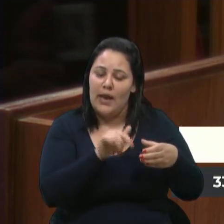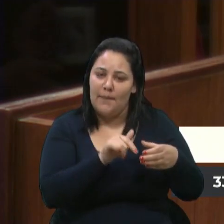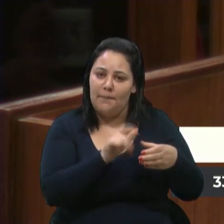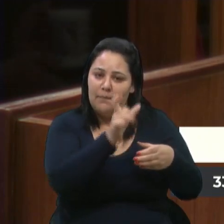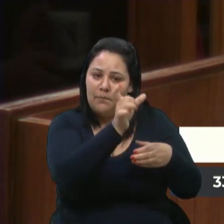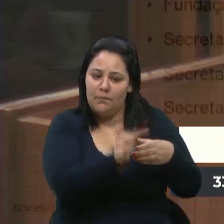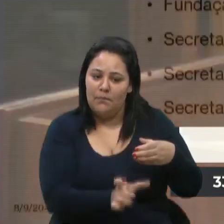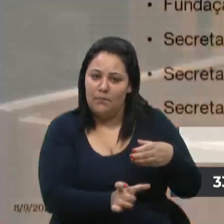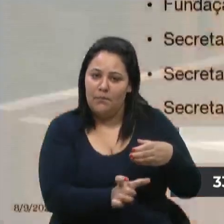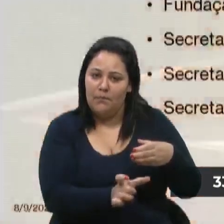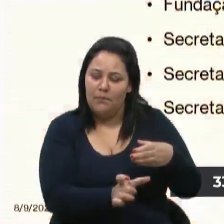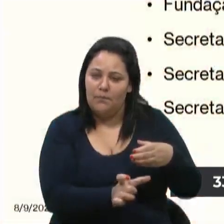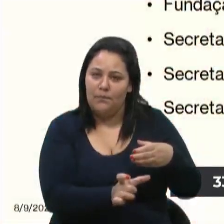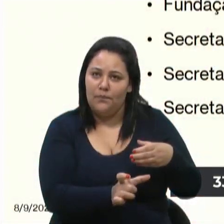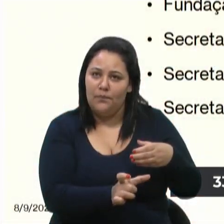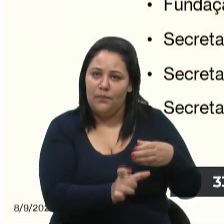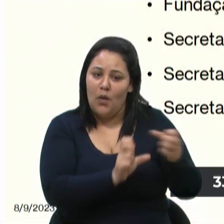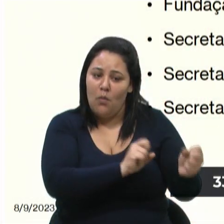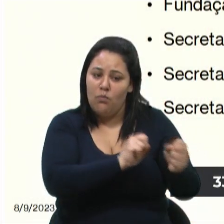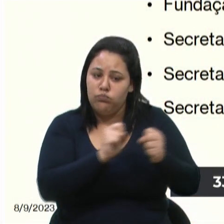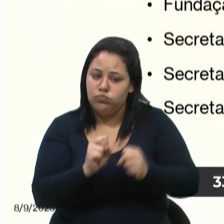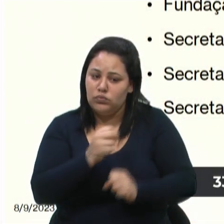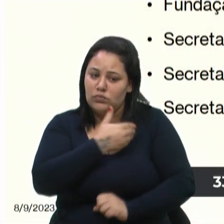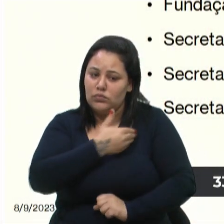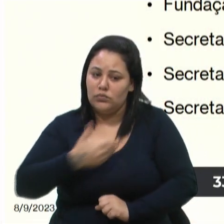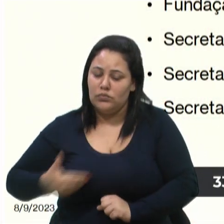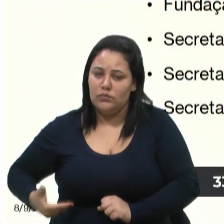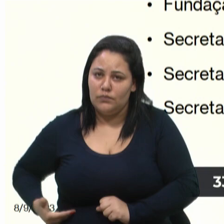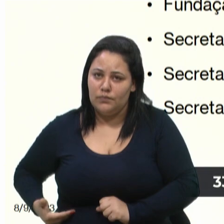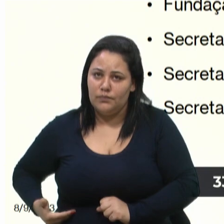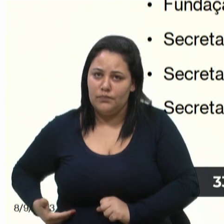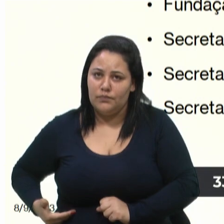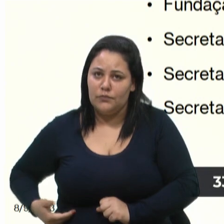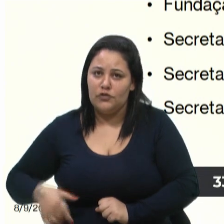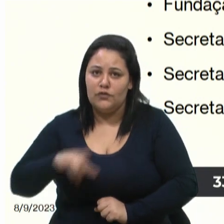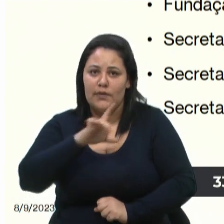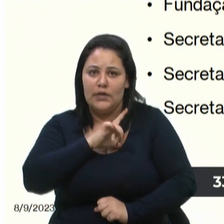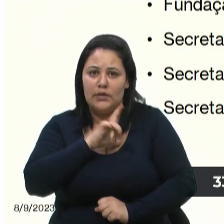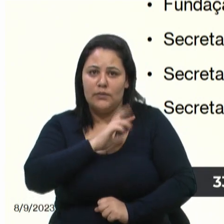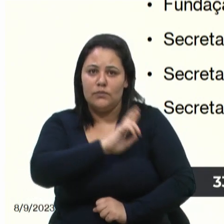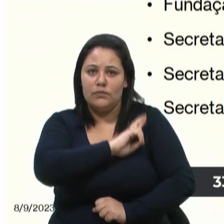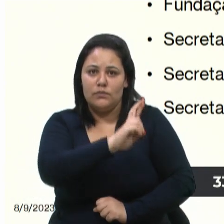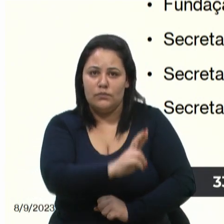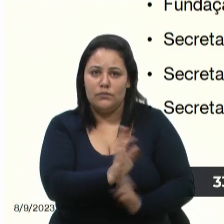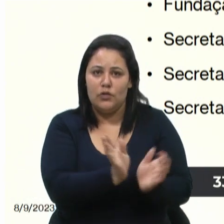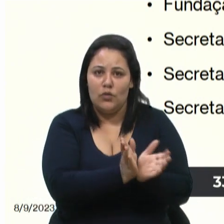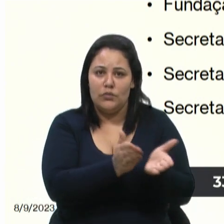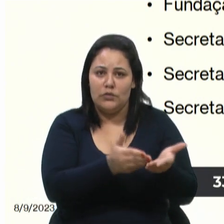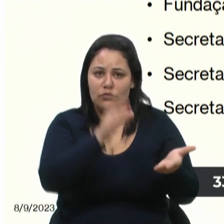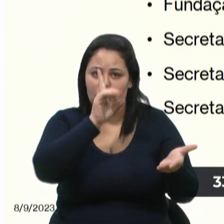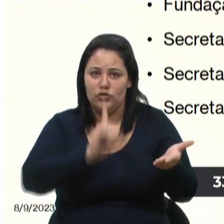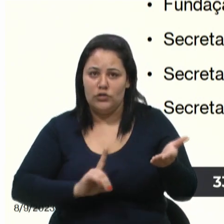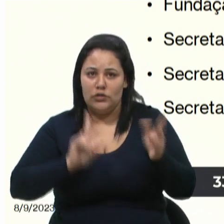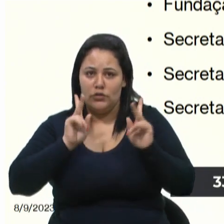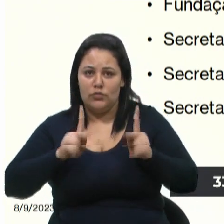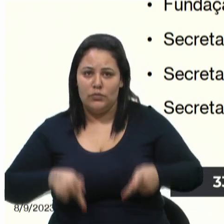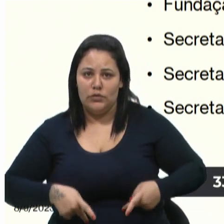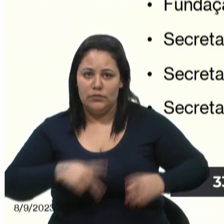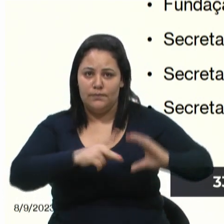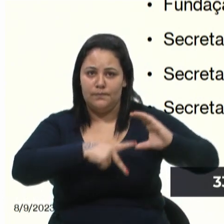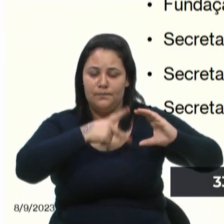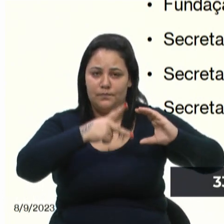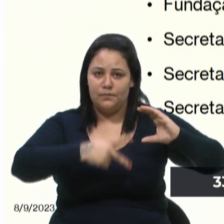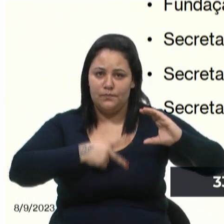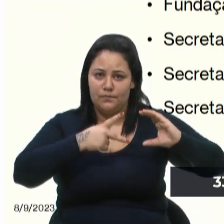composto do poder público. Nós vamos ter o representante da Comissão de Direitos Humanos da Câmara de